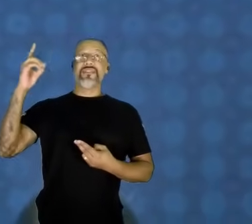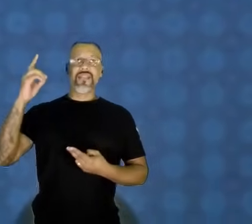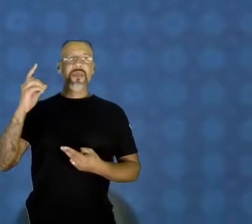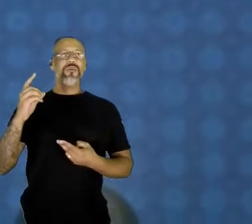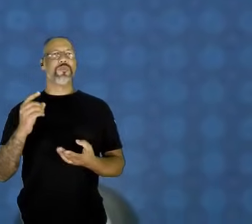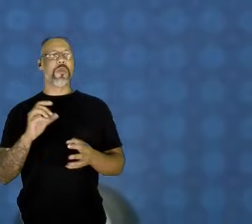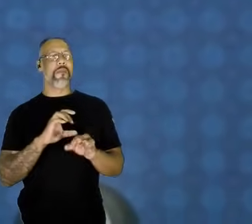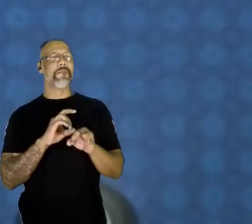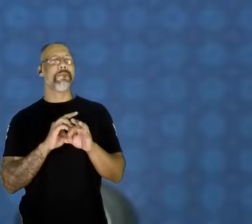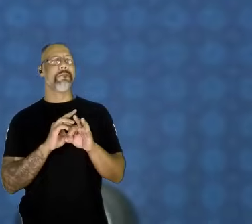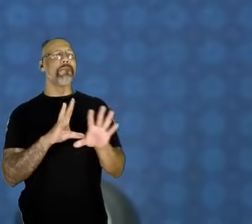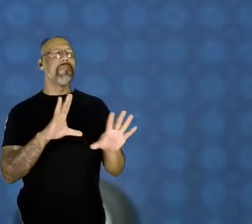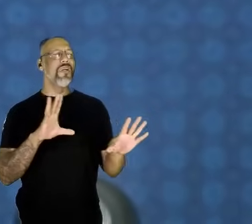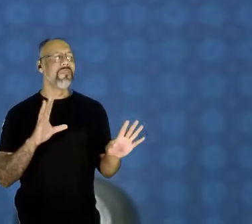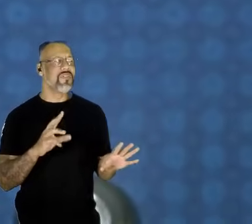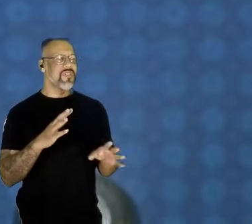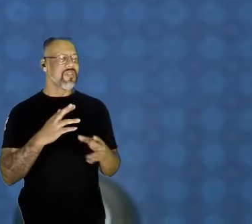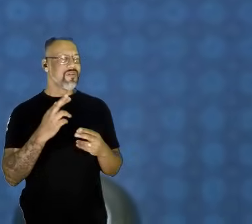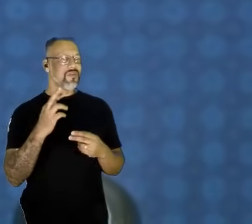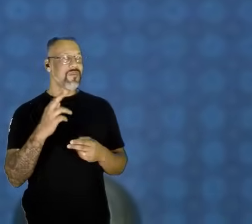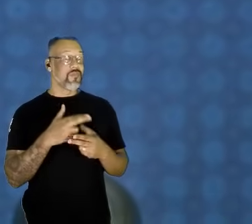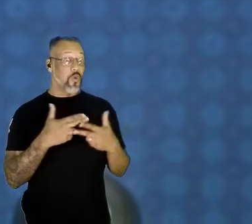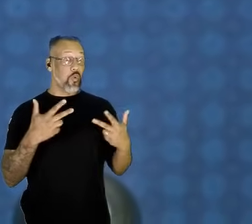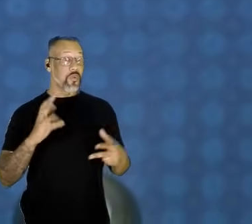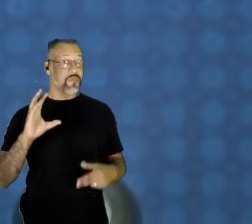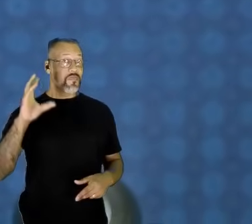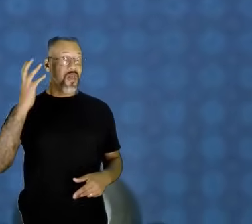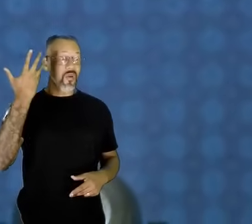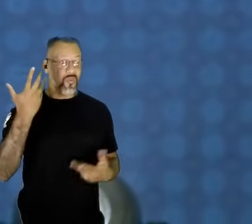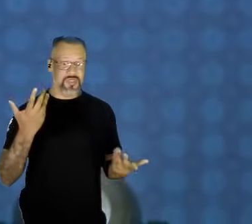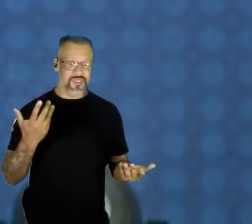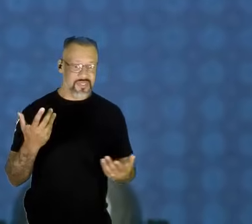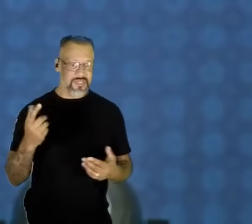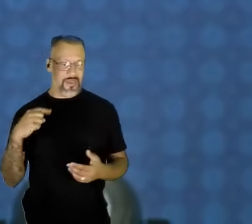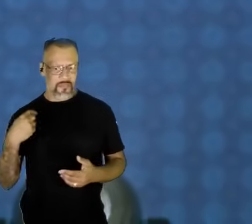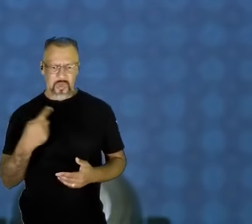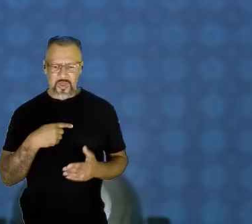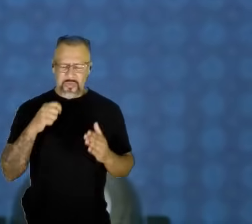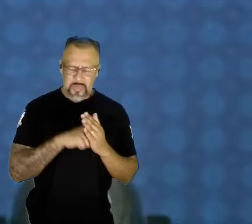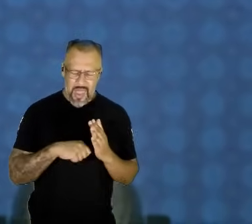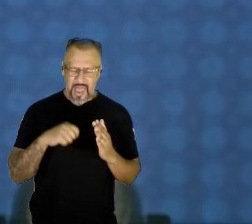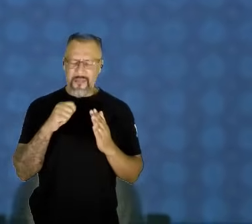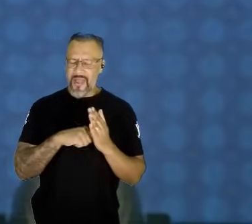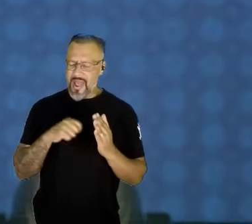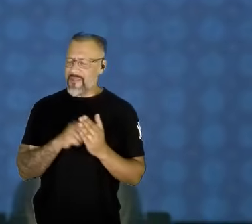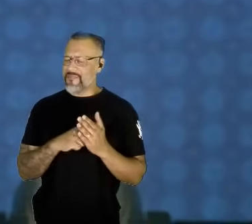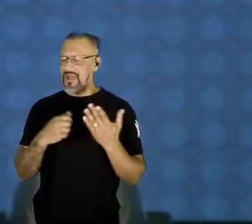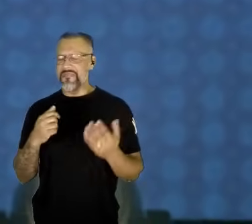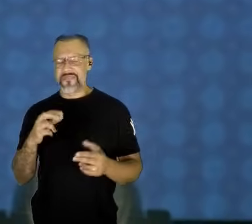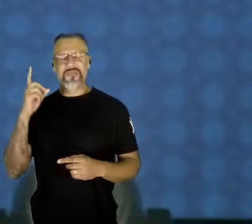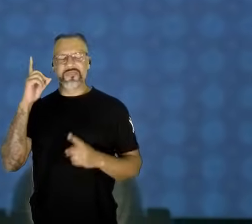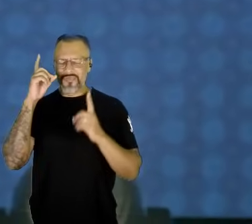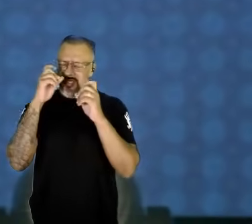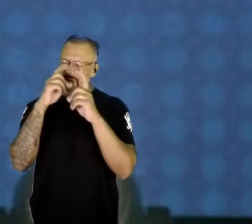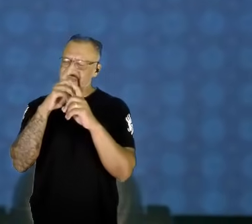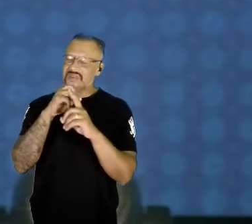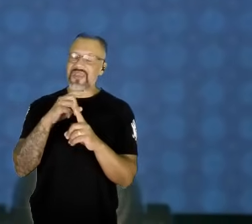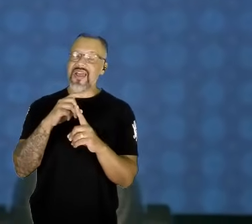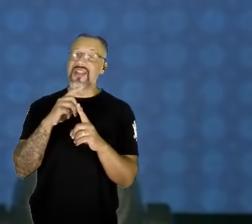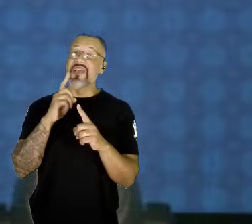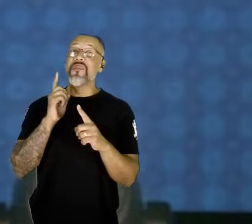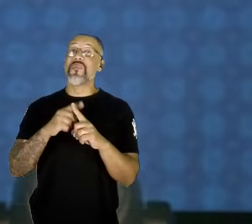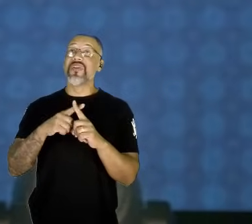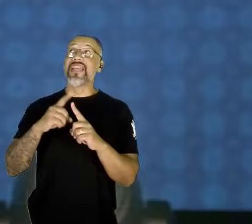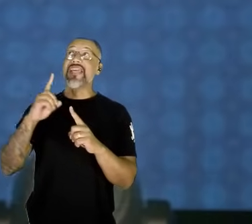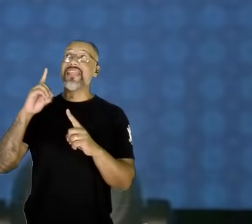Cuidado para não chamar de injusto o que está te preparando para ver a vida por uma perspectiva que você naturalmente nunca